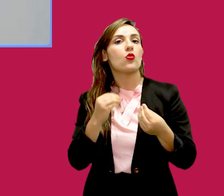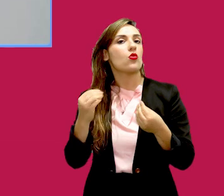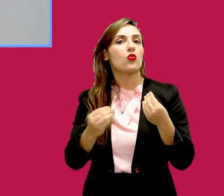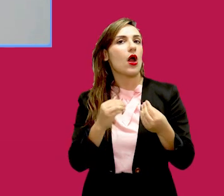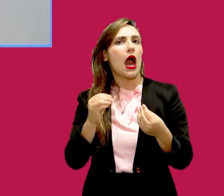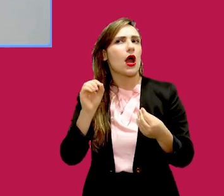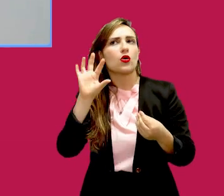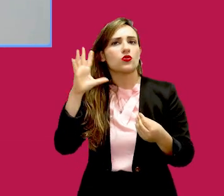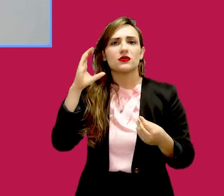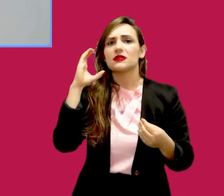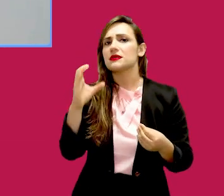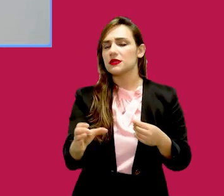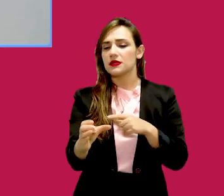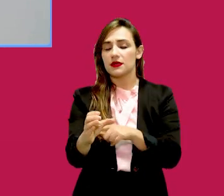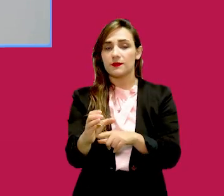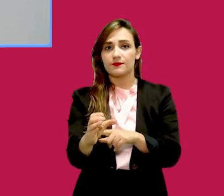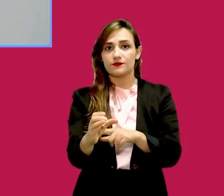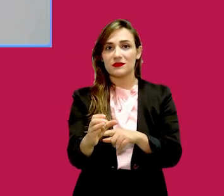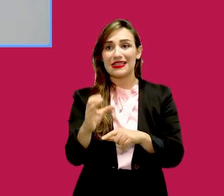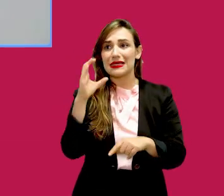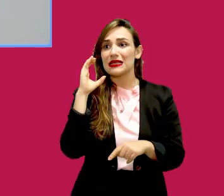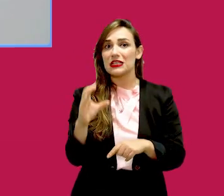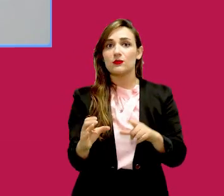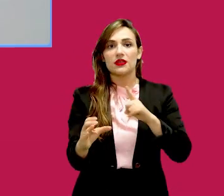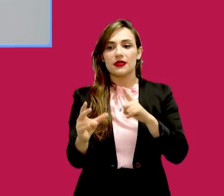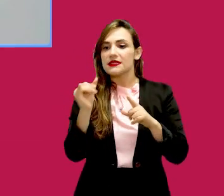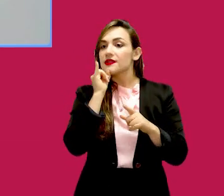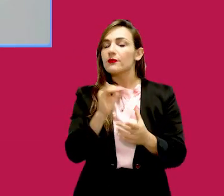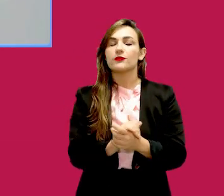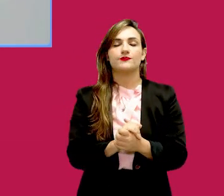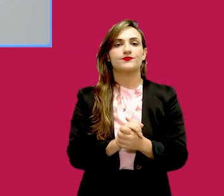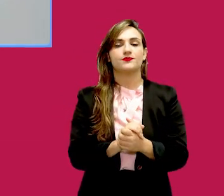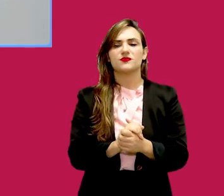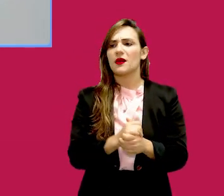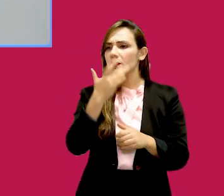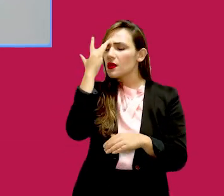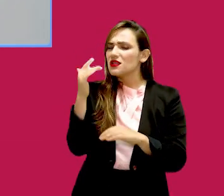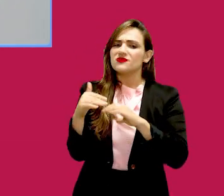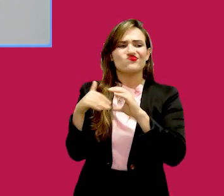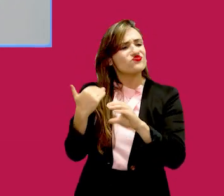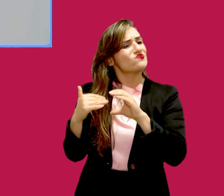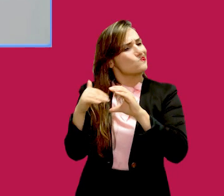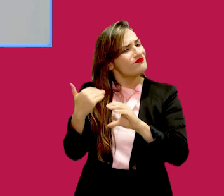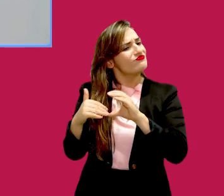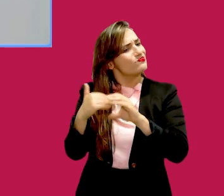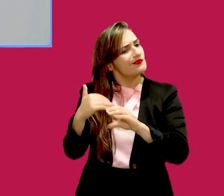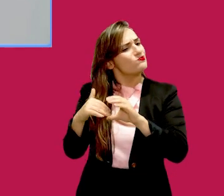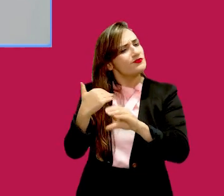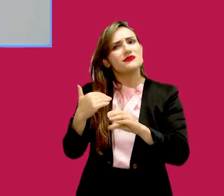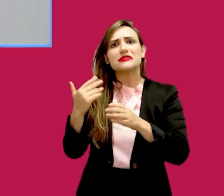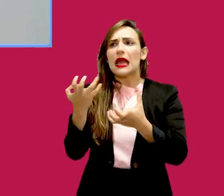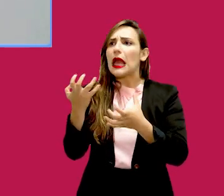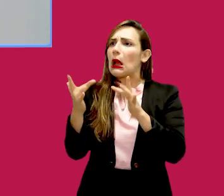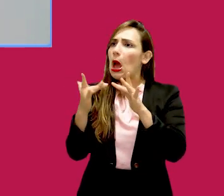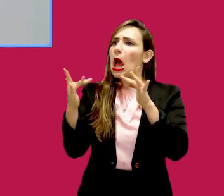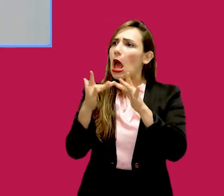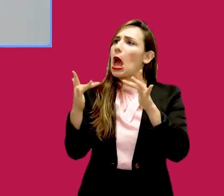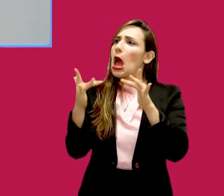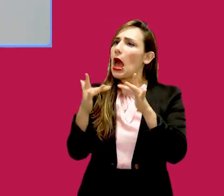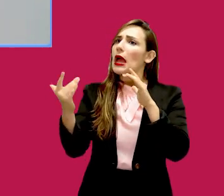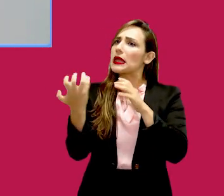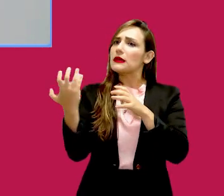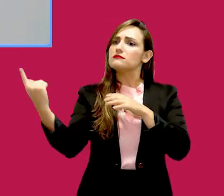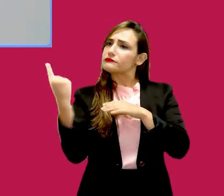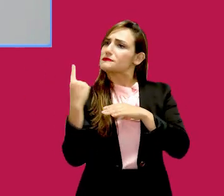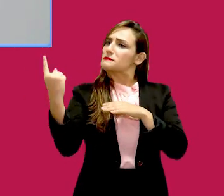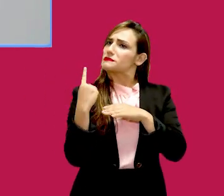configura quando há uma insistência por parte desse autor em ter contato com a mulher e há uma recusa dela